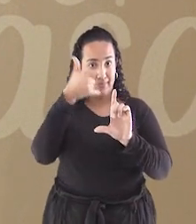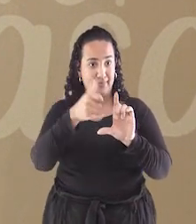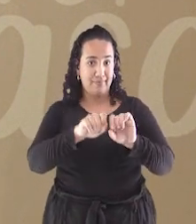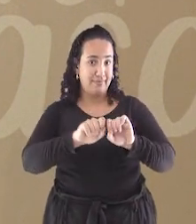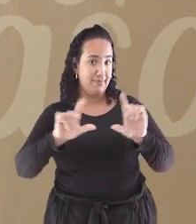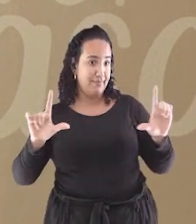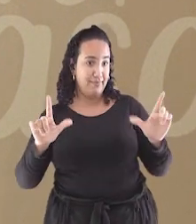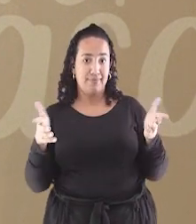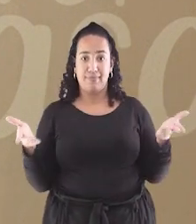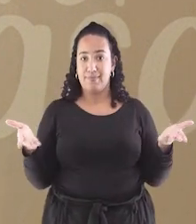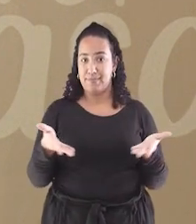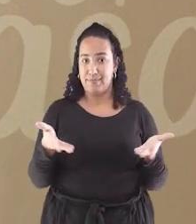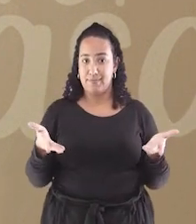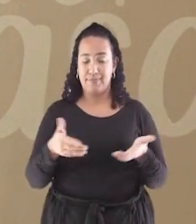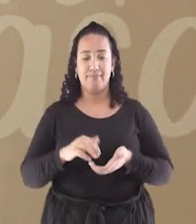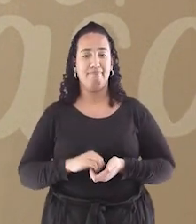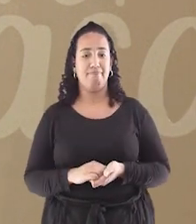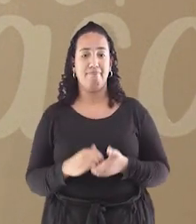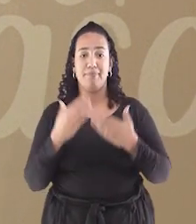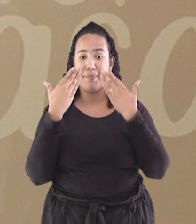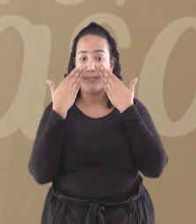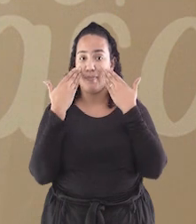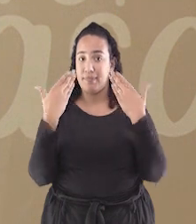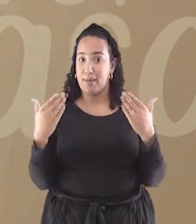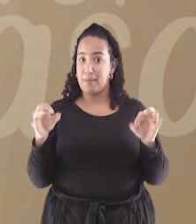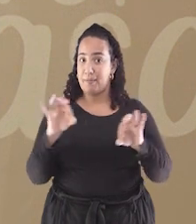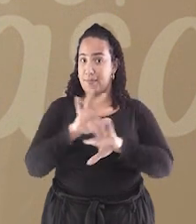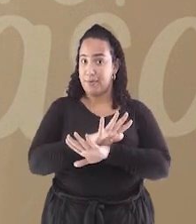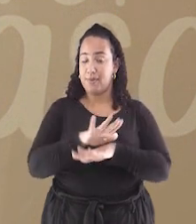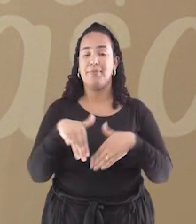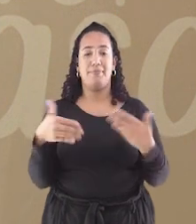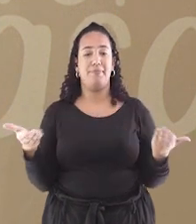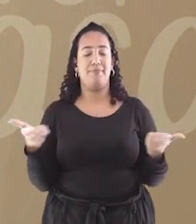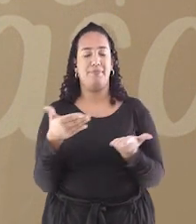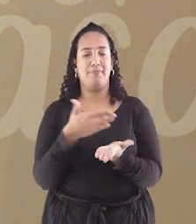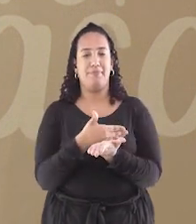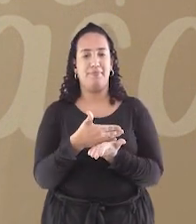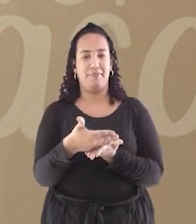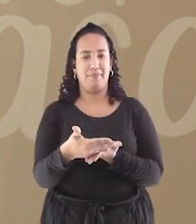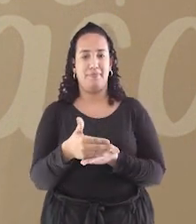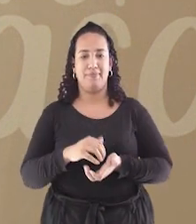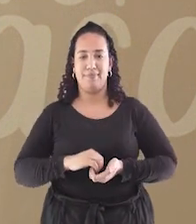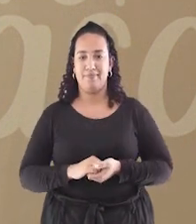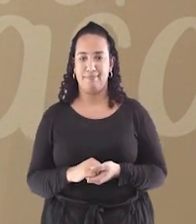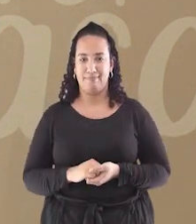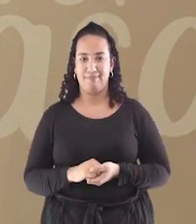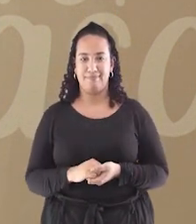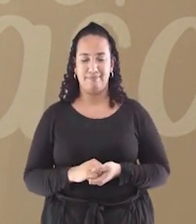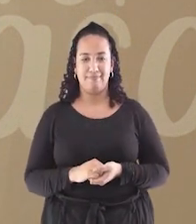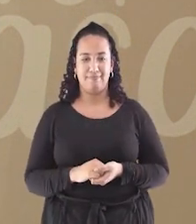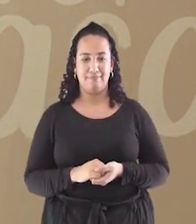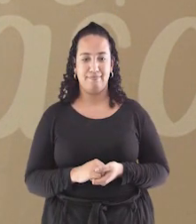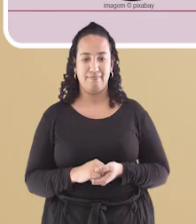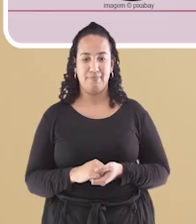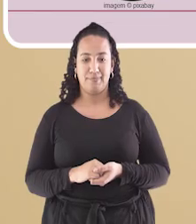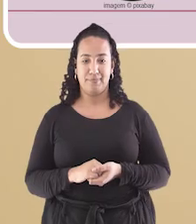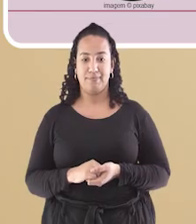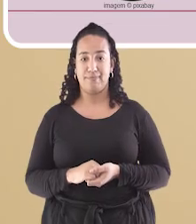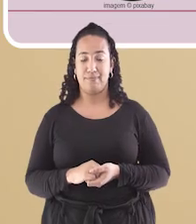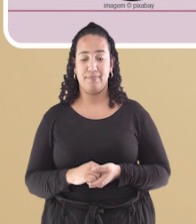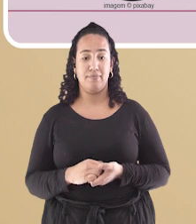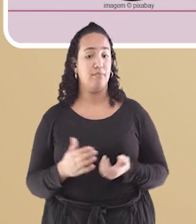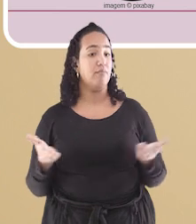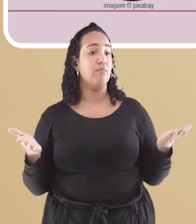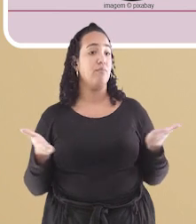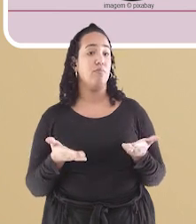aí na sua telinha. Apresentações feitas, agora sim. Vamos lá então? Vem comigo!